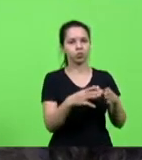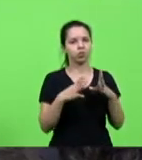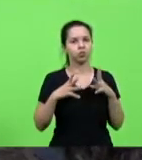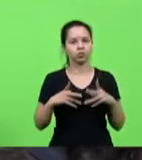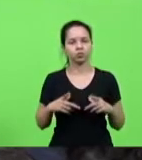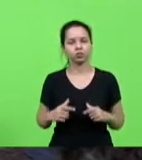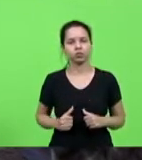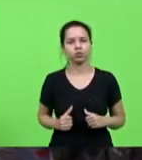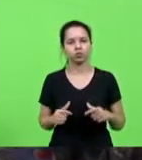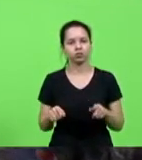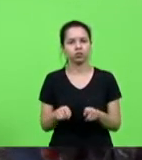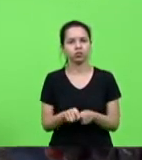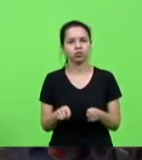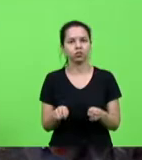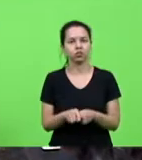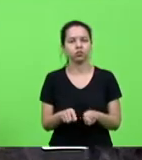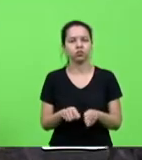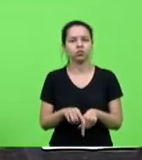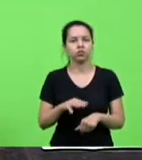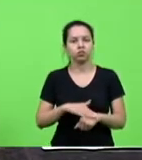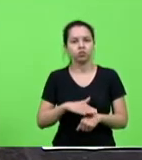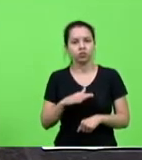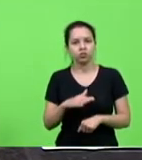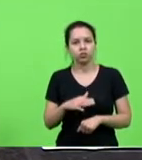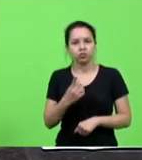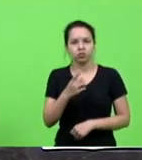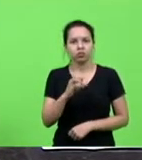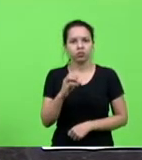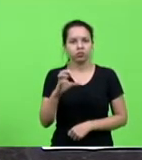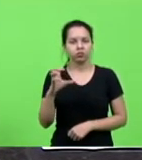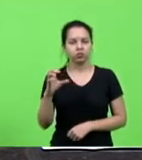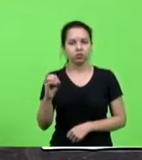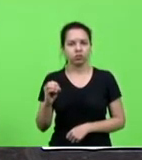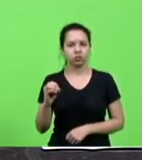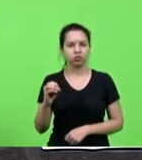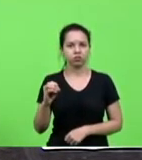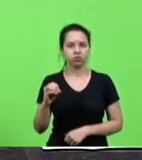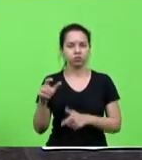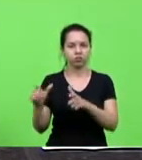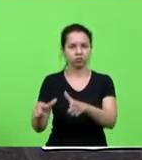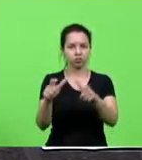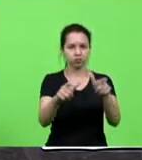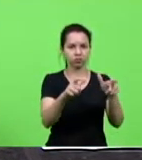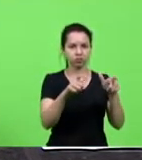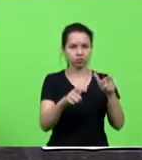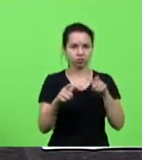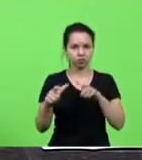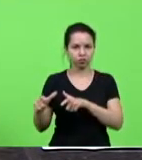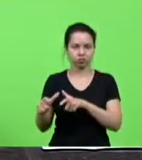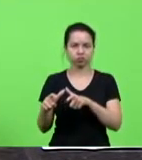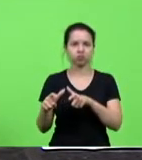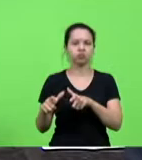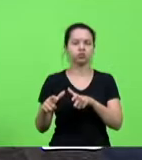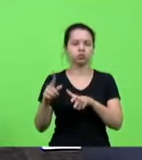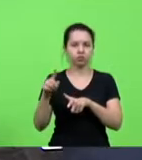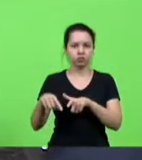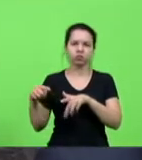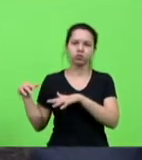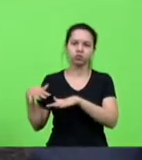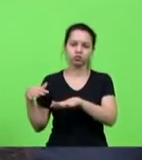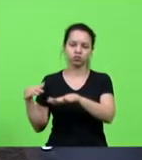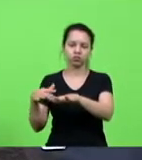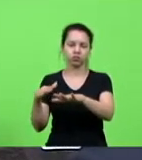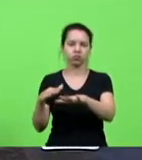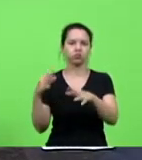100 destinos de peregrinação religiosa. E o